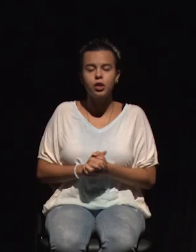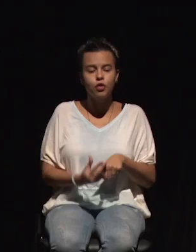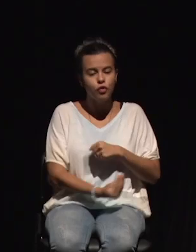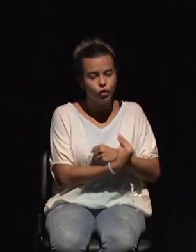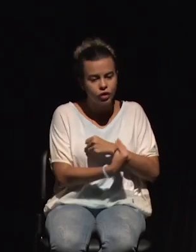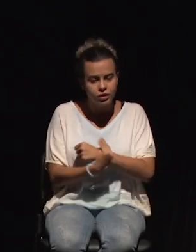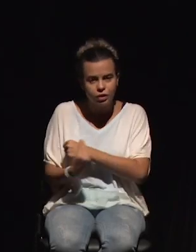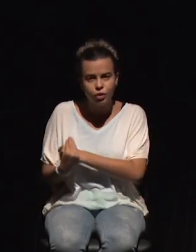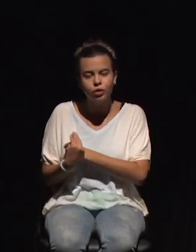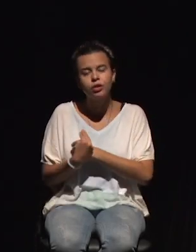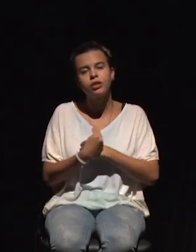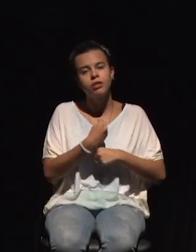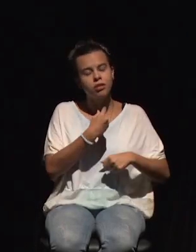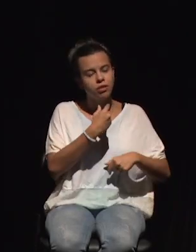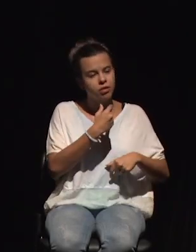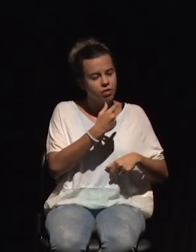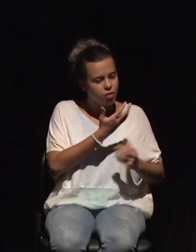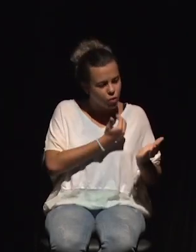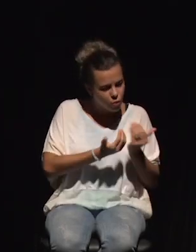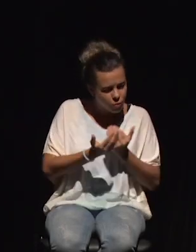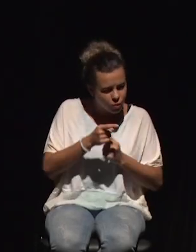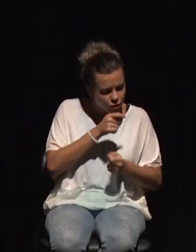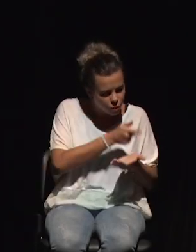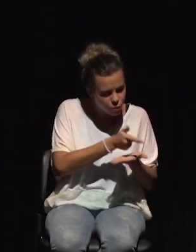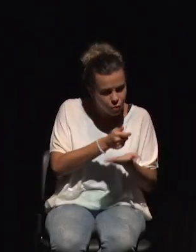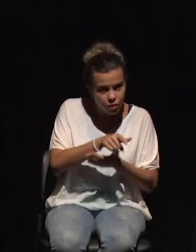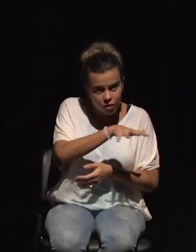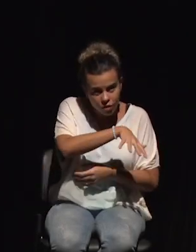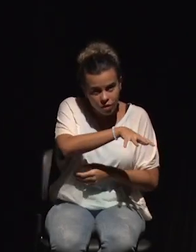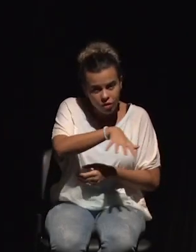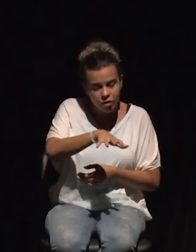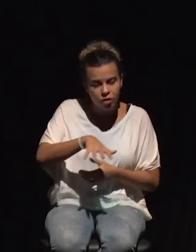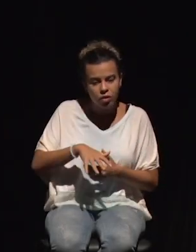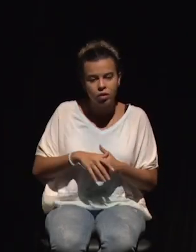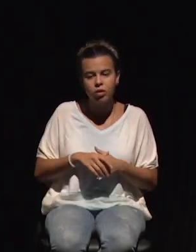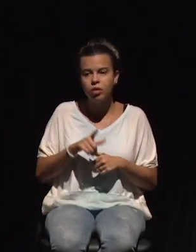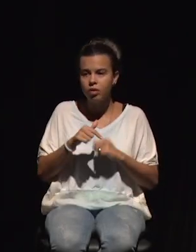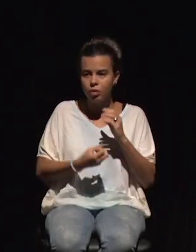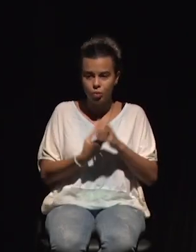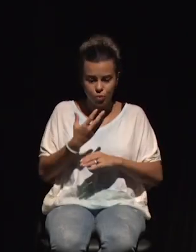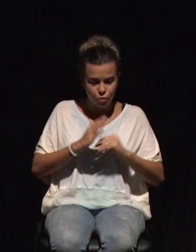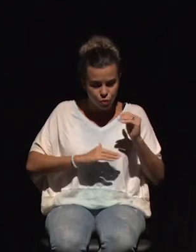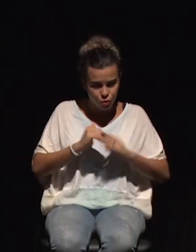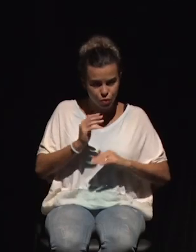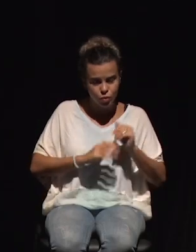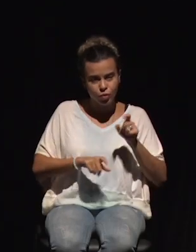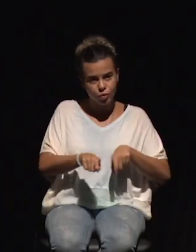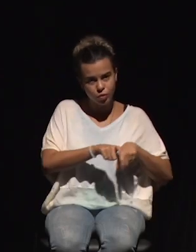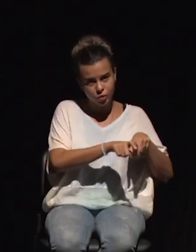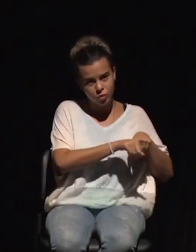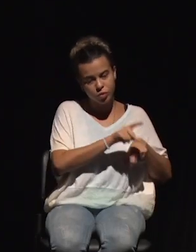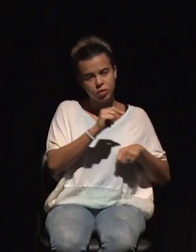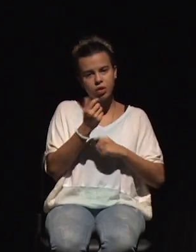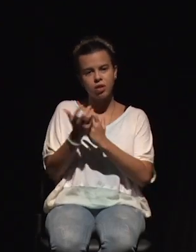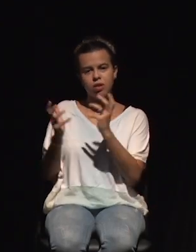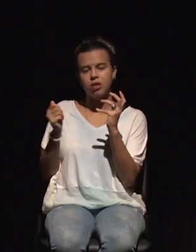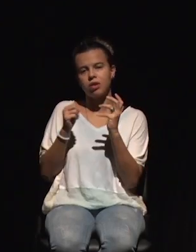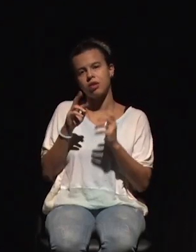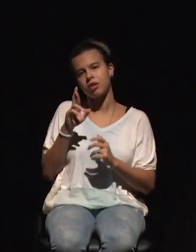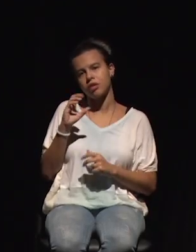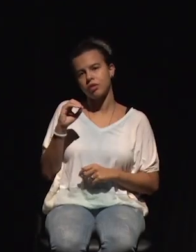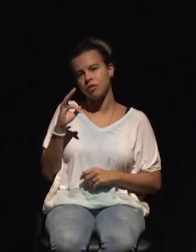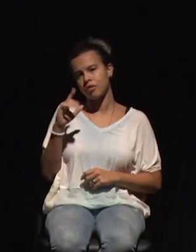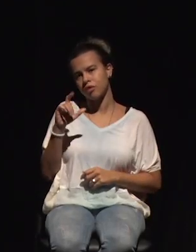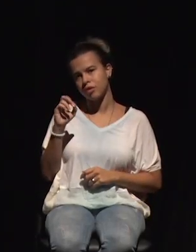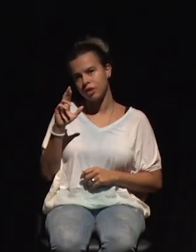alimentos é que foram produzidos o cultivados em agra florestas que são os sistemas